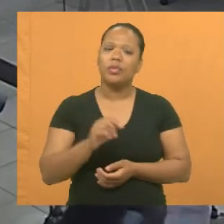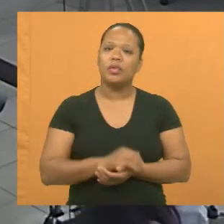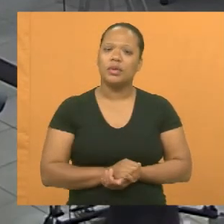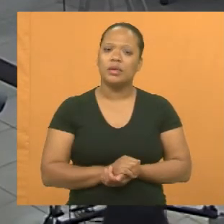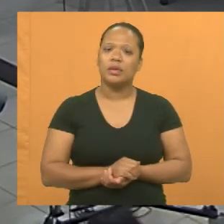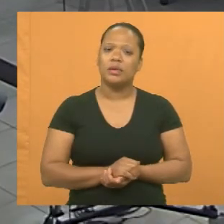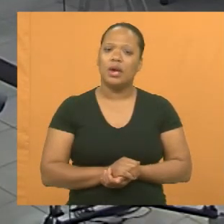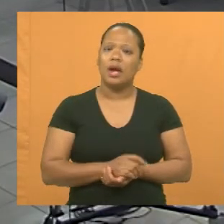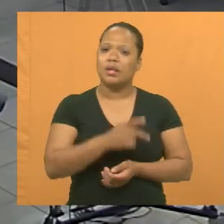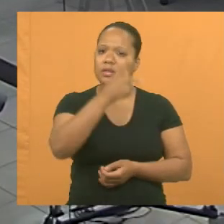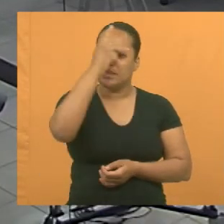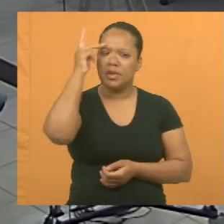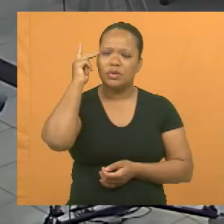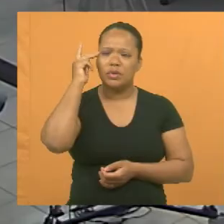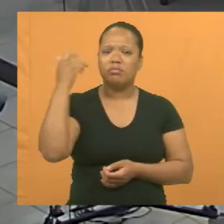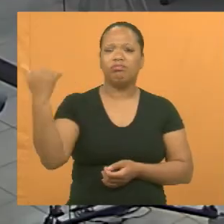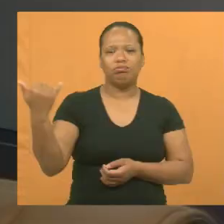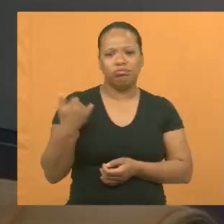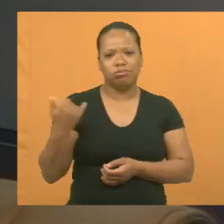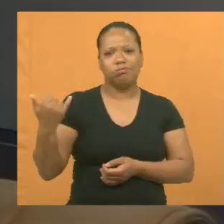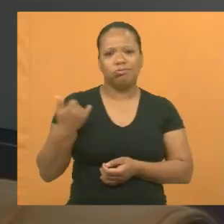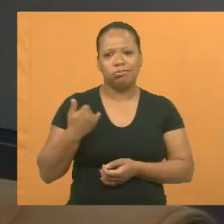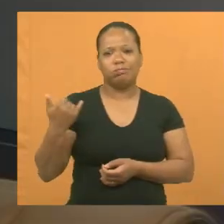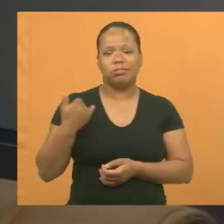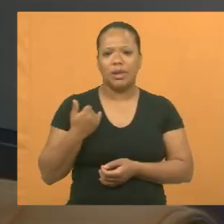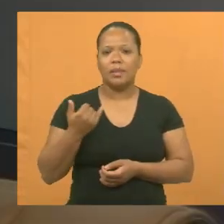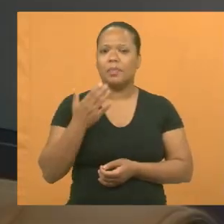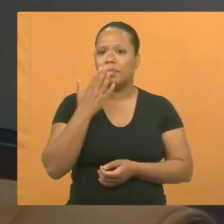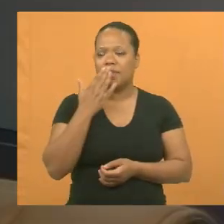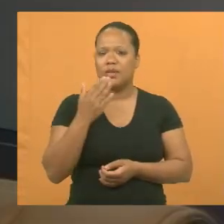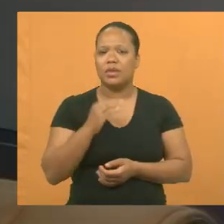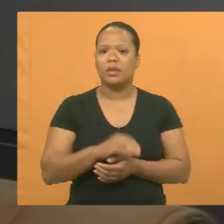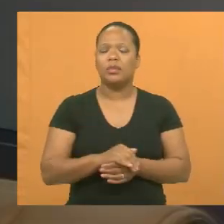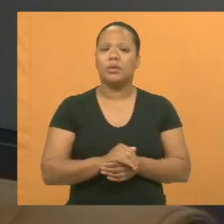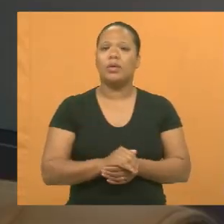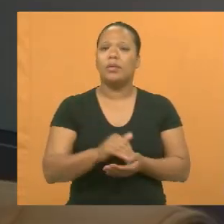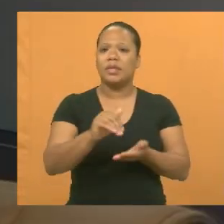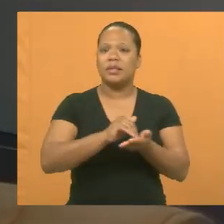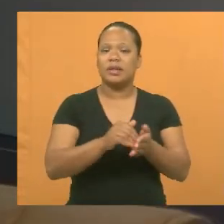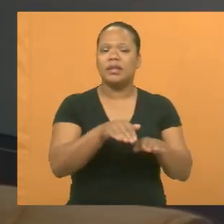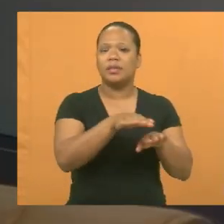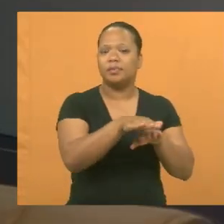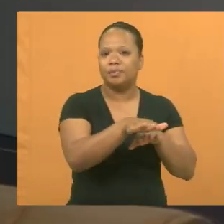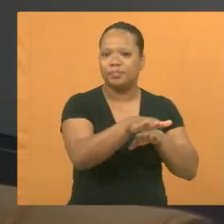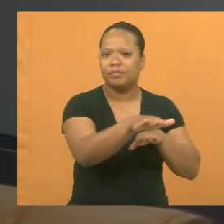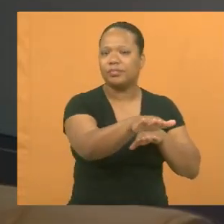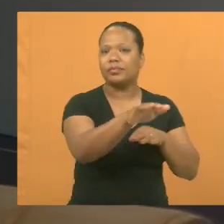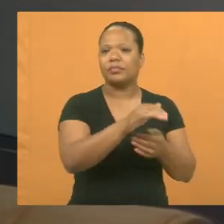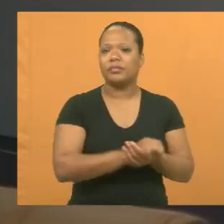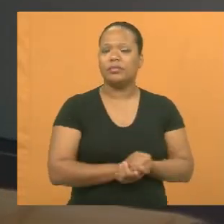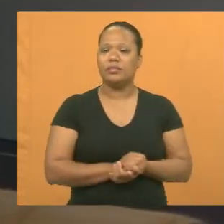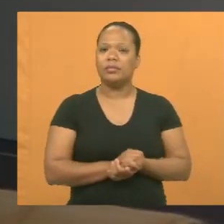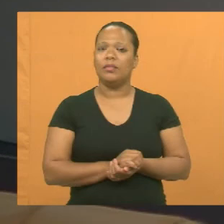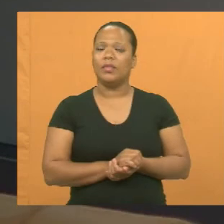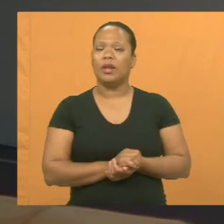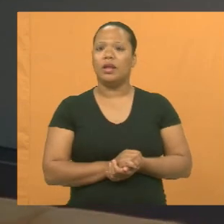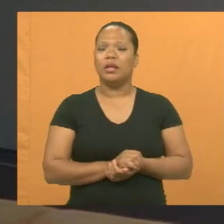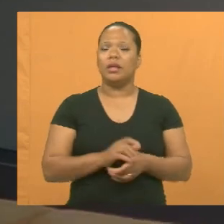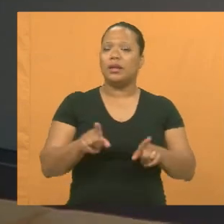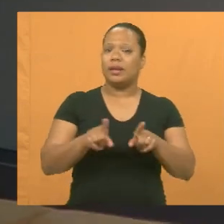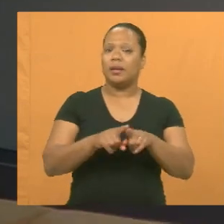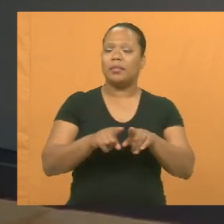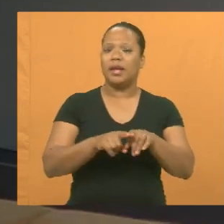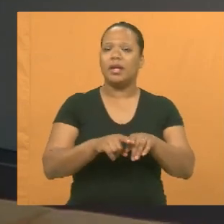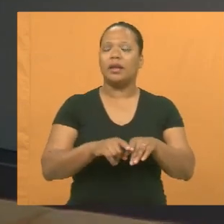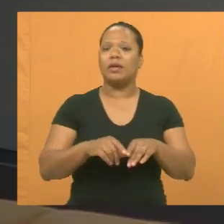muitos moradores ali já fez o pedido, a gente também, eu acho que já fez um pedido para a mobilidade urbana ali, né? E ali cabe ali uma faixa elevada, uma